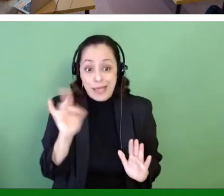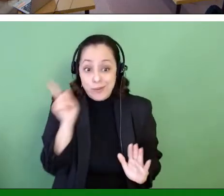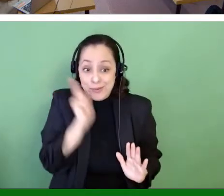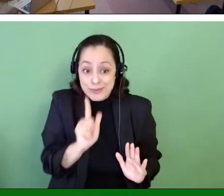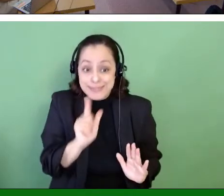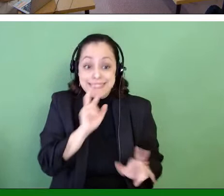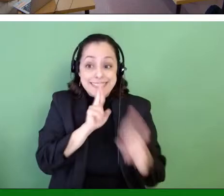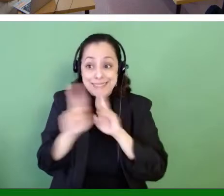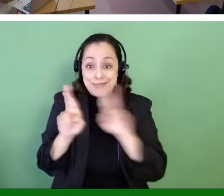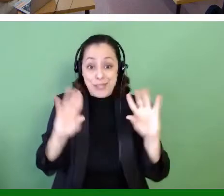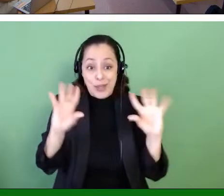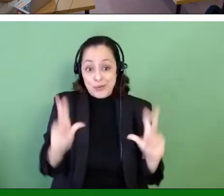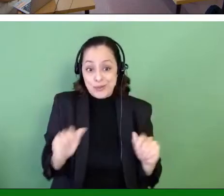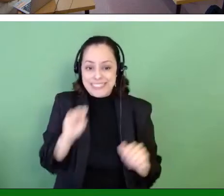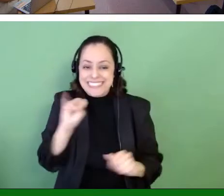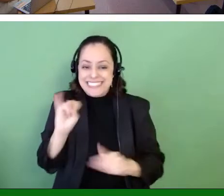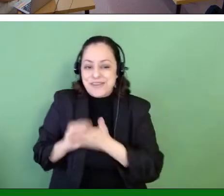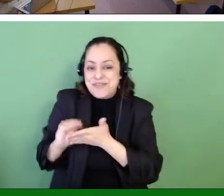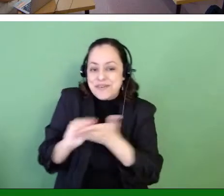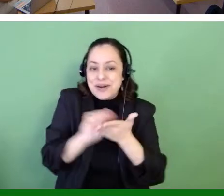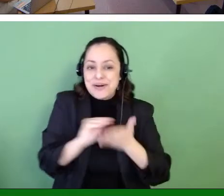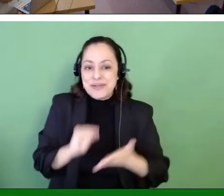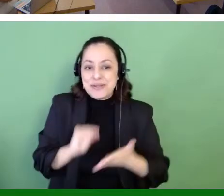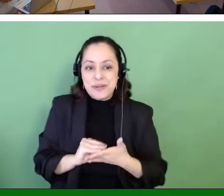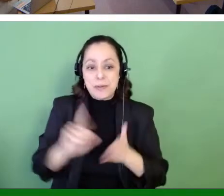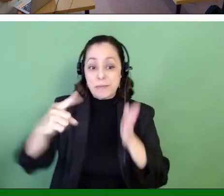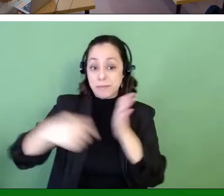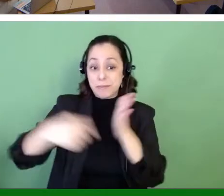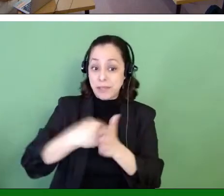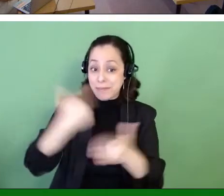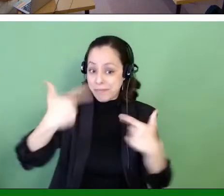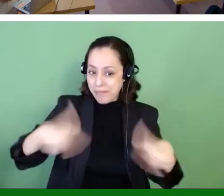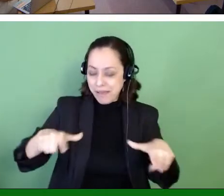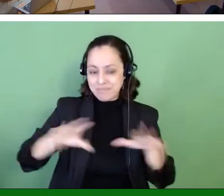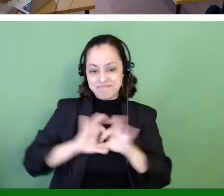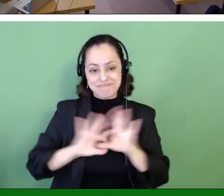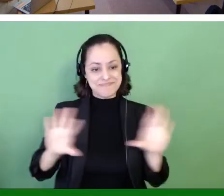se faltou alguma coisa, se querem me questionar mais alguma coisa.